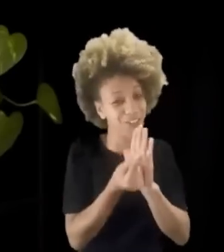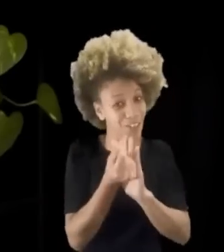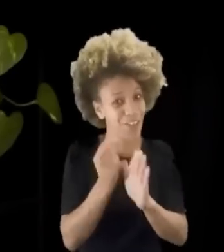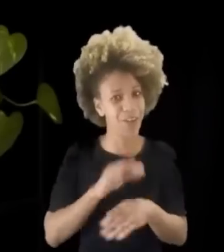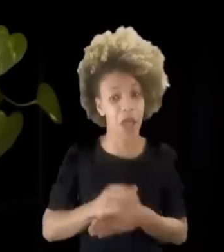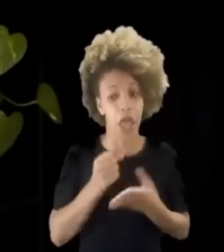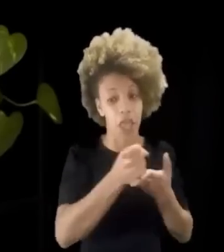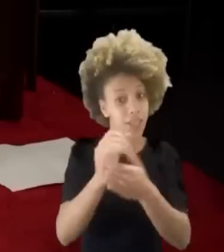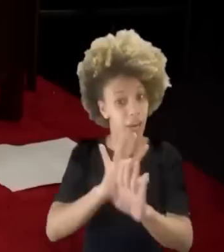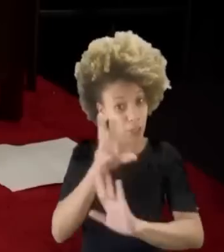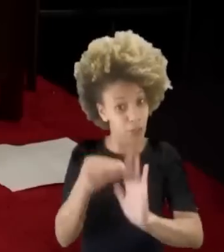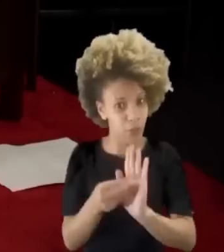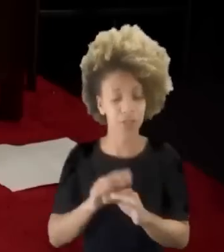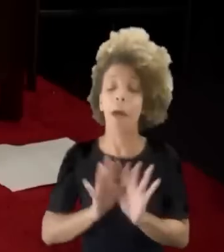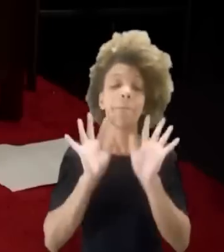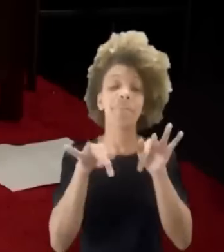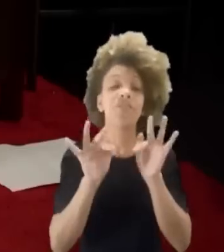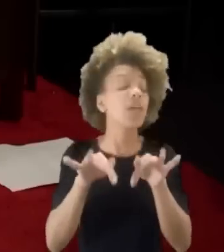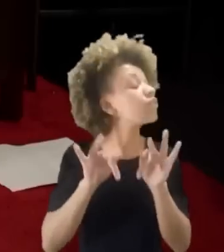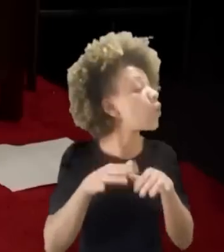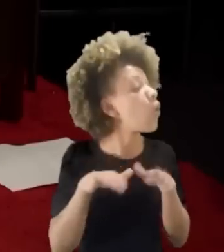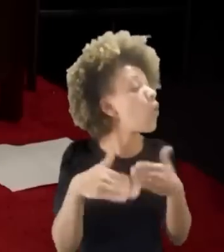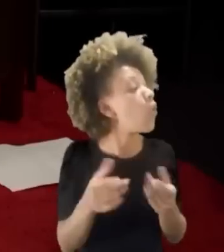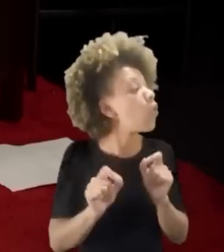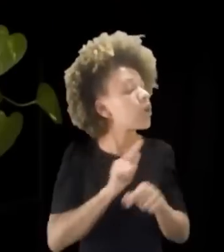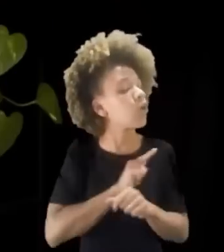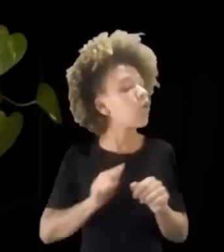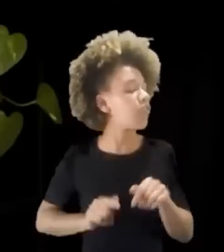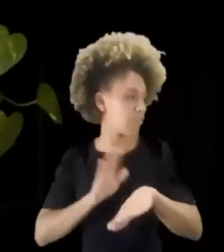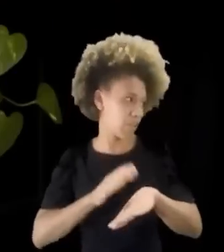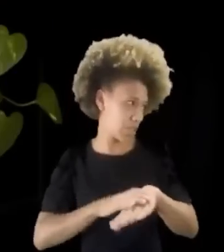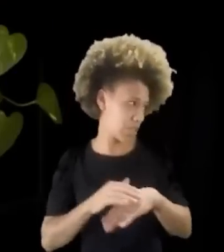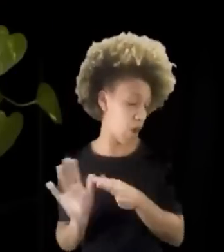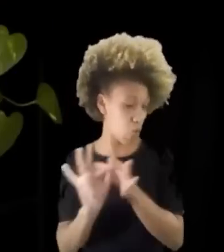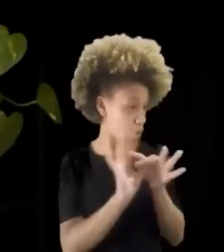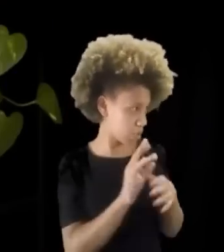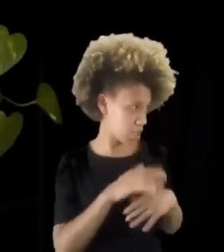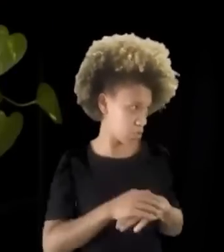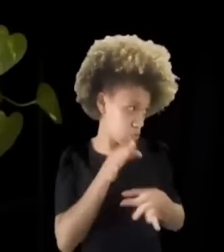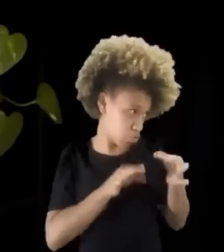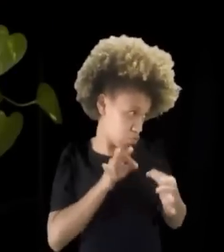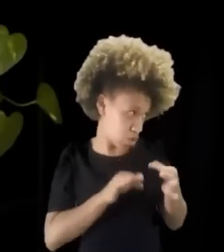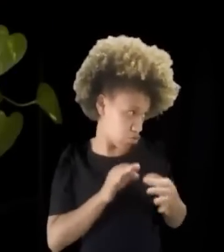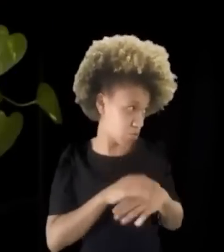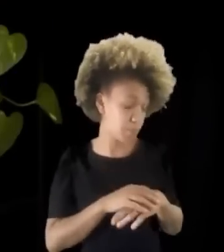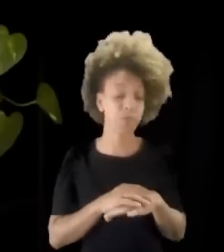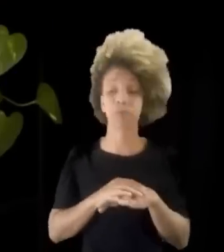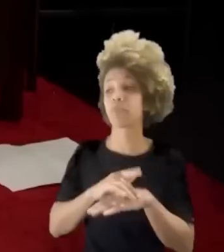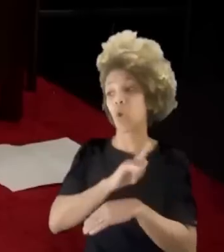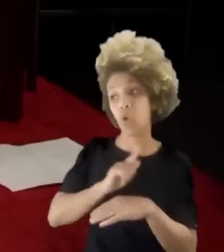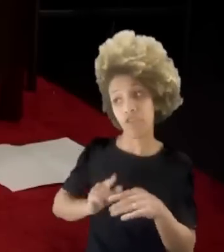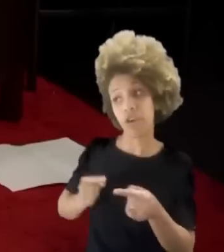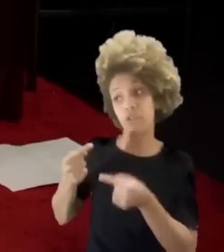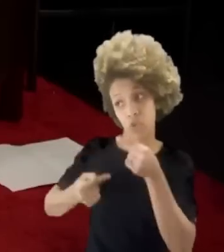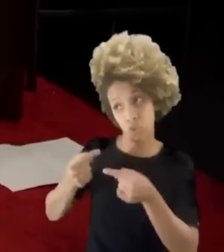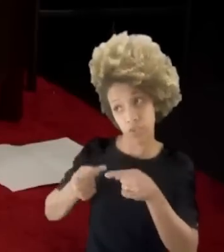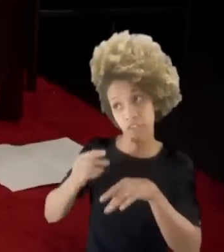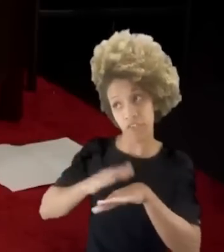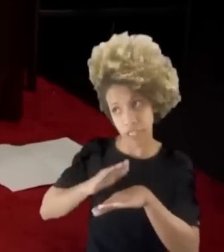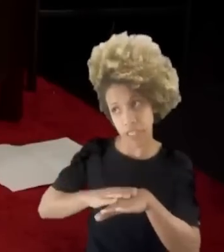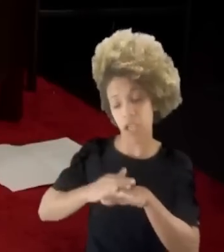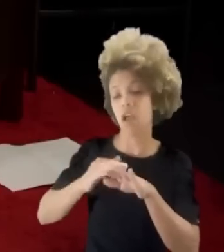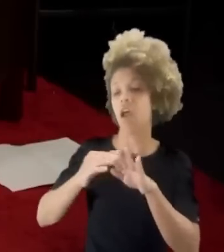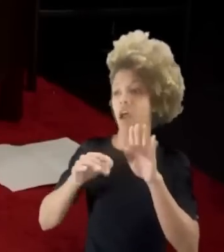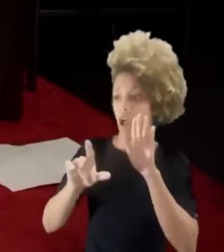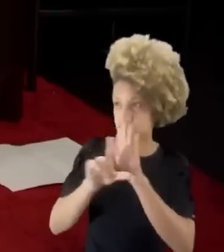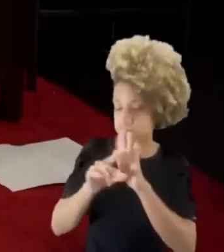da entrega toda para os cara velho para finalizar para finalizar o que que o governo tá fazendo em relação a isso o juridicamente o governo tá numa discussão